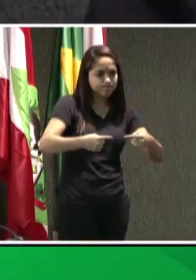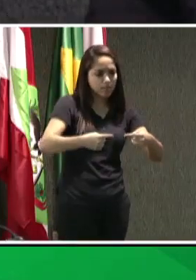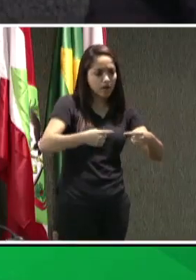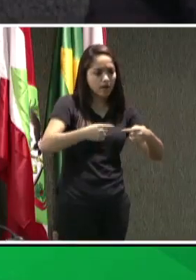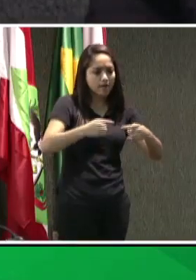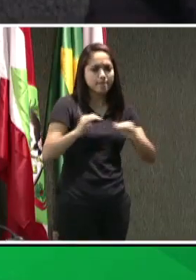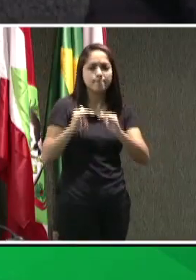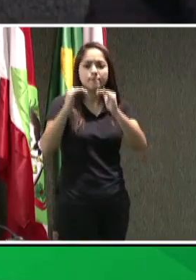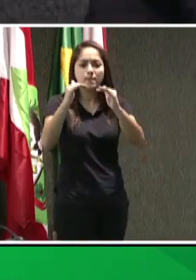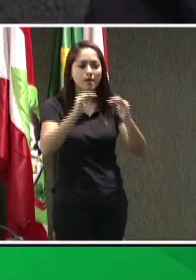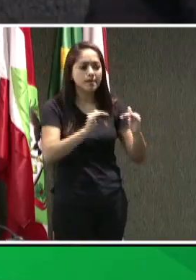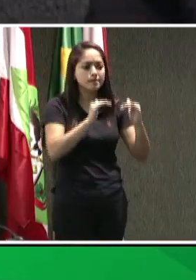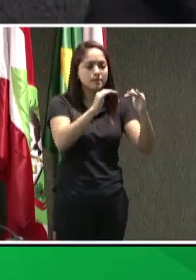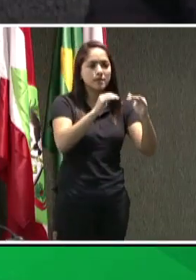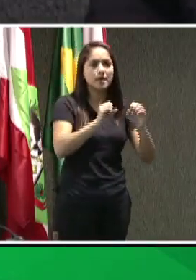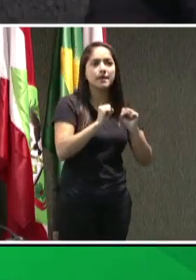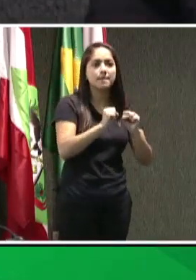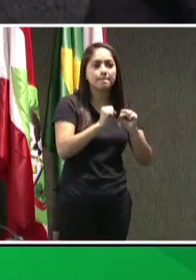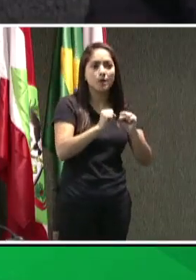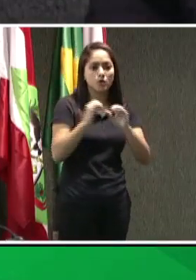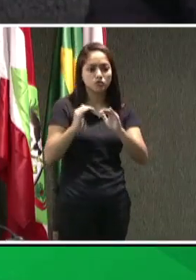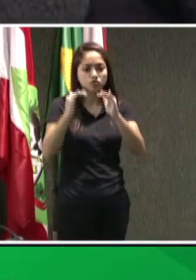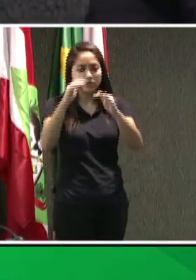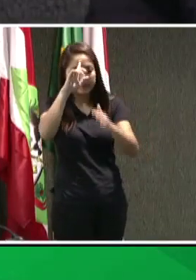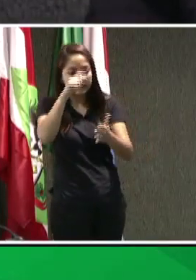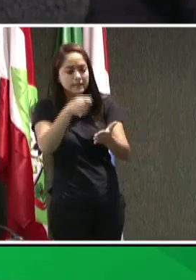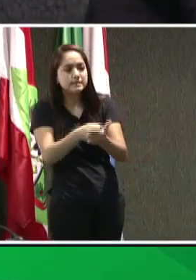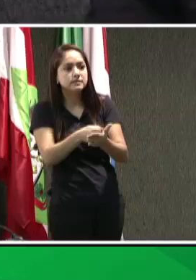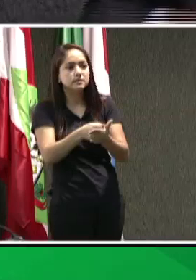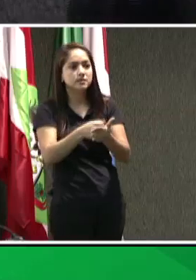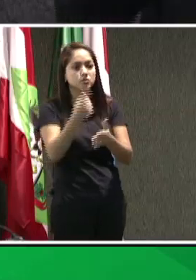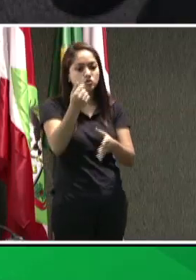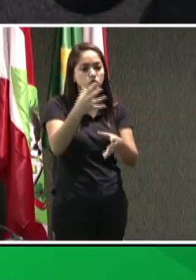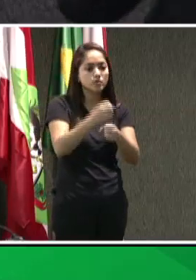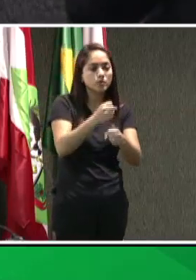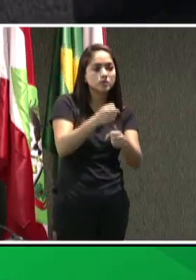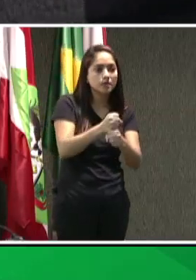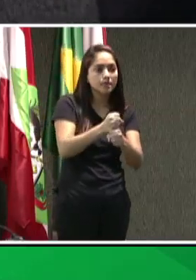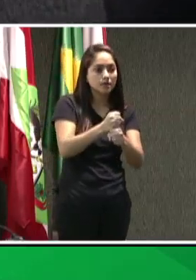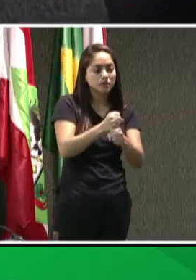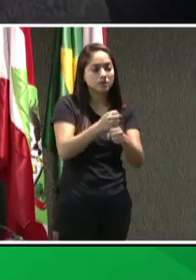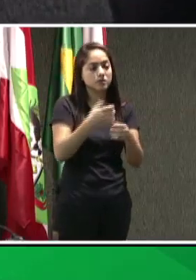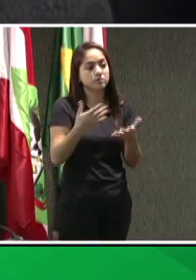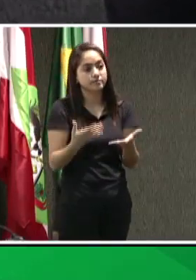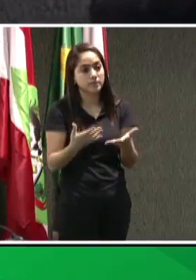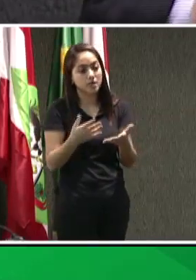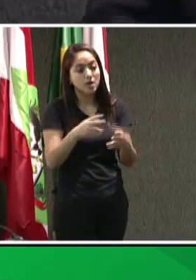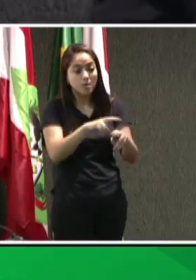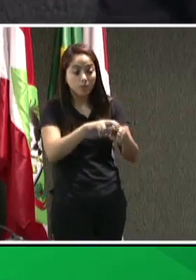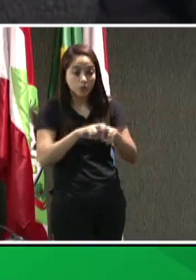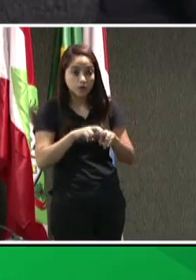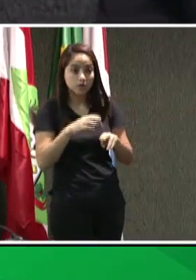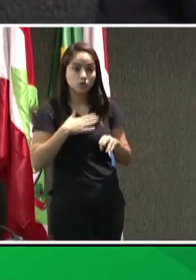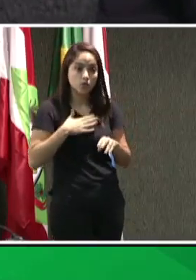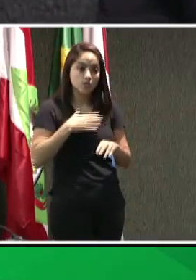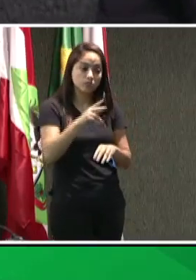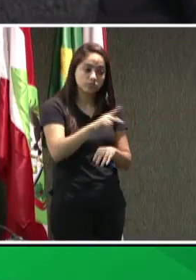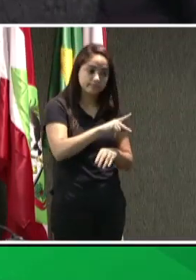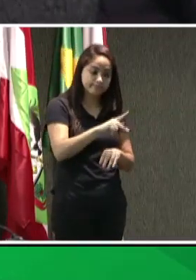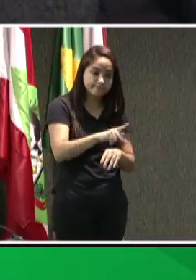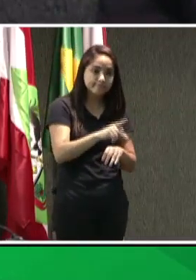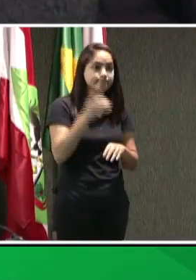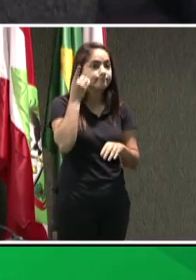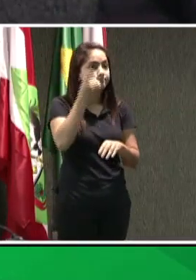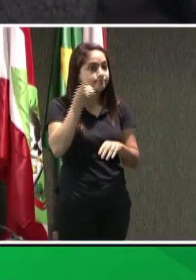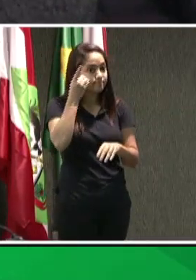poder de quem? De quem decide sobre o orçamento. Por isso que, como professora e deputada,